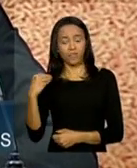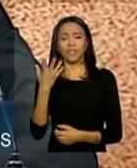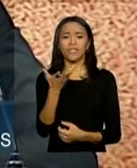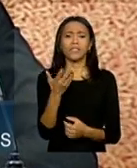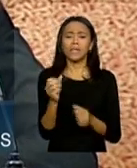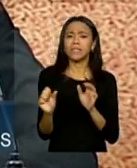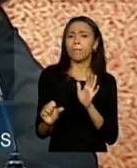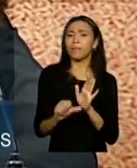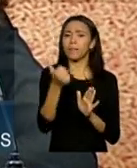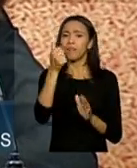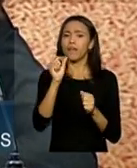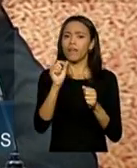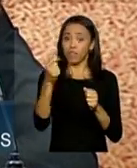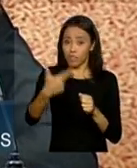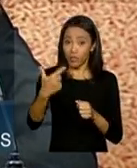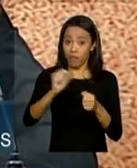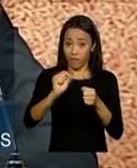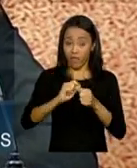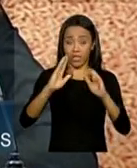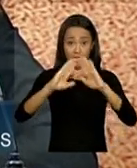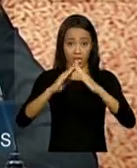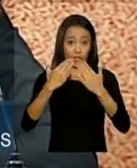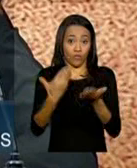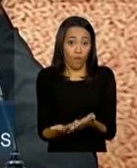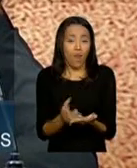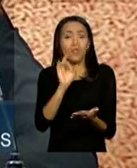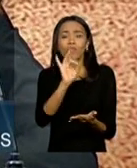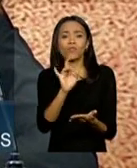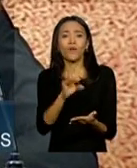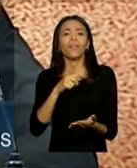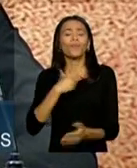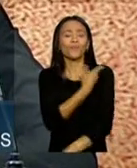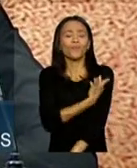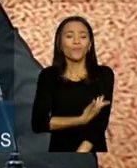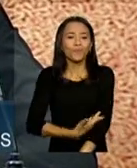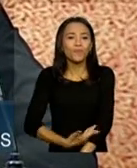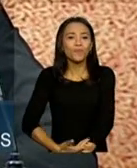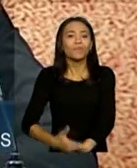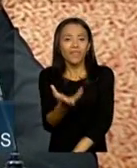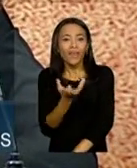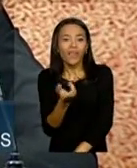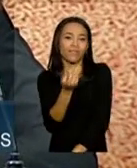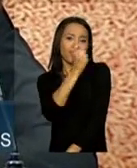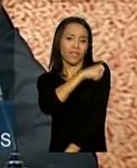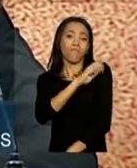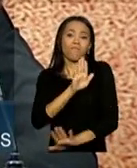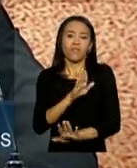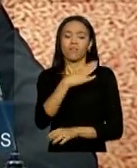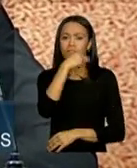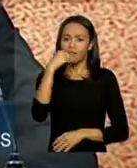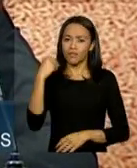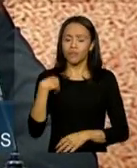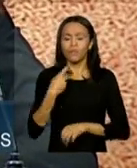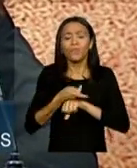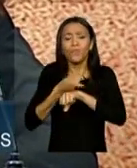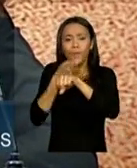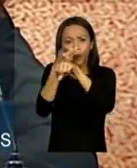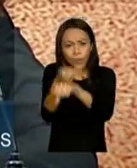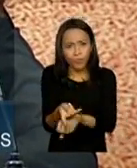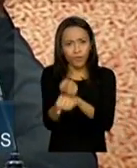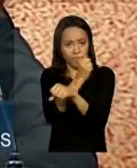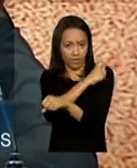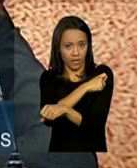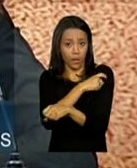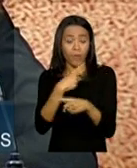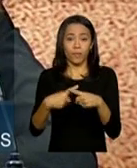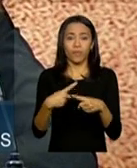escola para que não só a criança tem o hábito de buscar a vacinação mas que também o adolescente começa a fazer essa procura Por que que nós